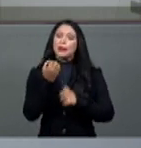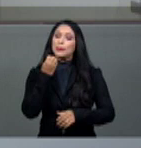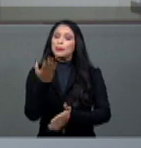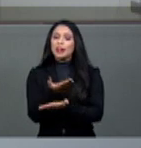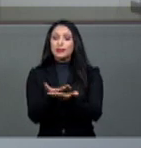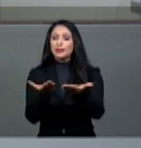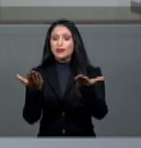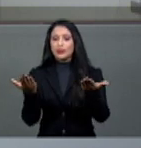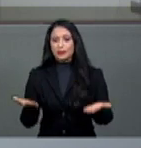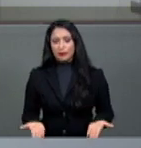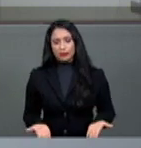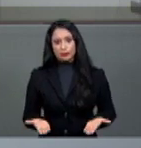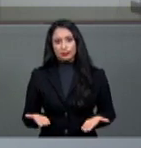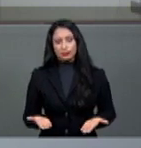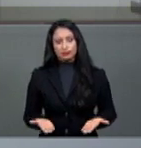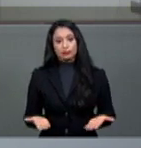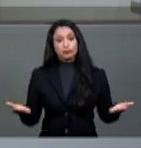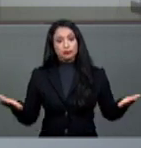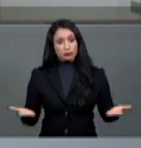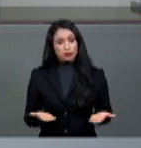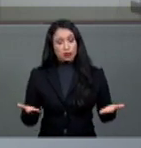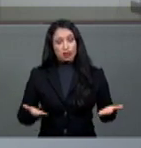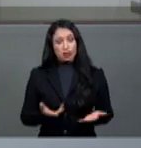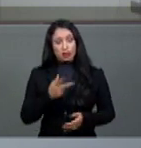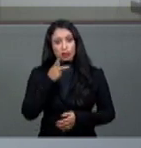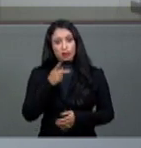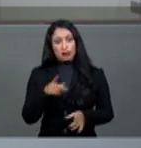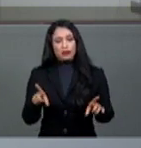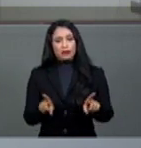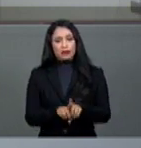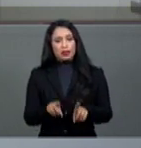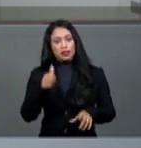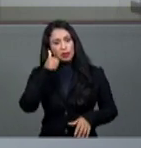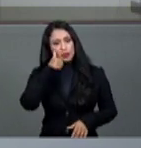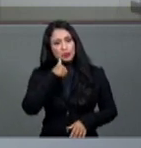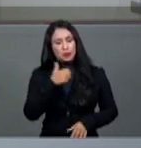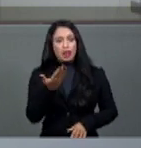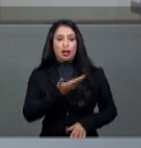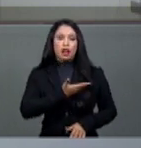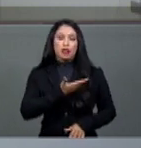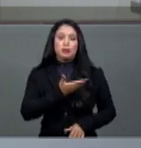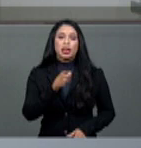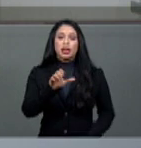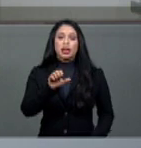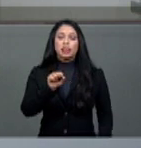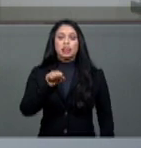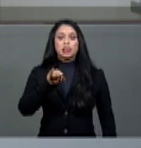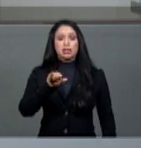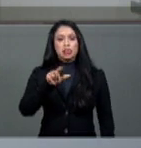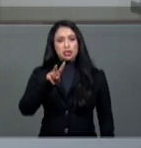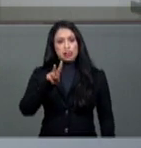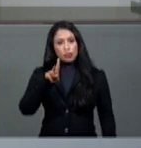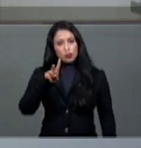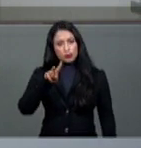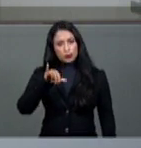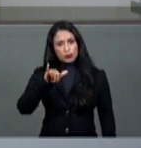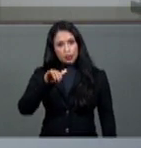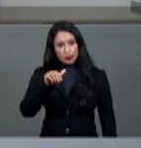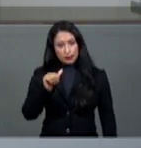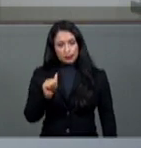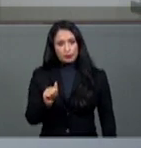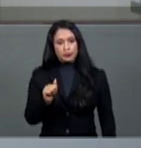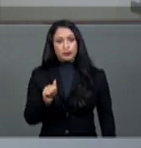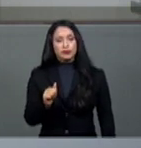o bem de todos e conheceu passo a palavra agora também a querida amiga Silvia Bastos Marques para